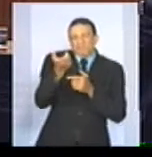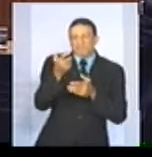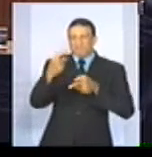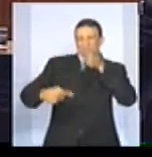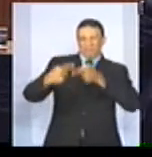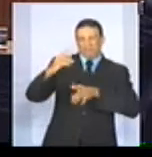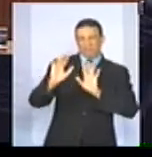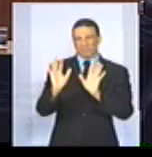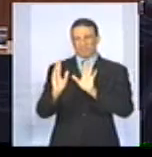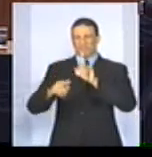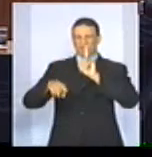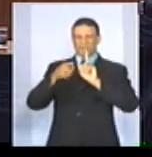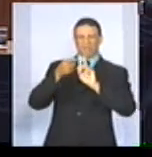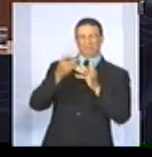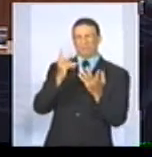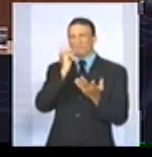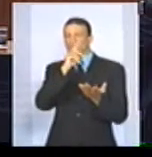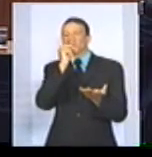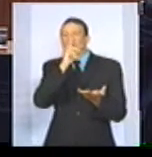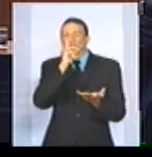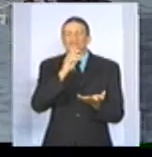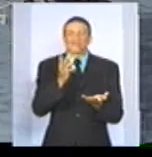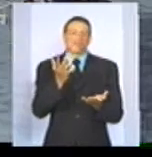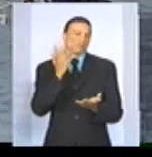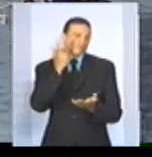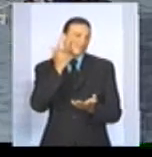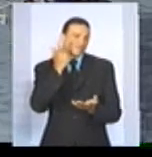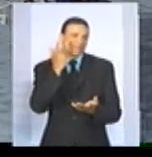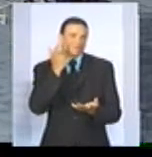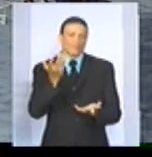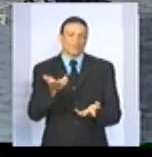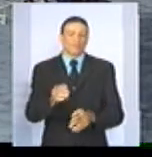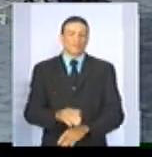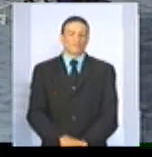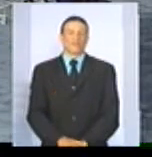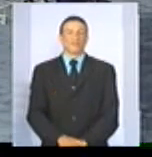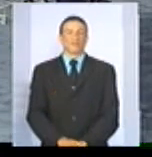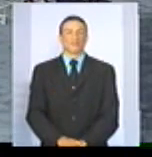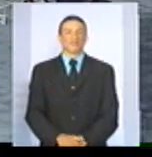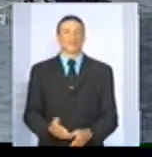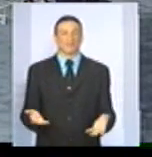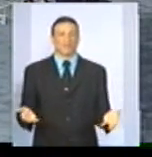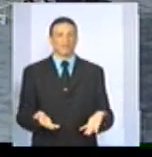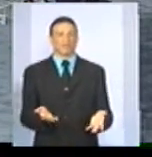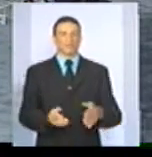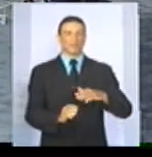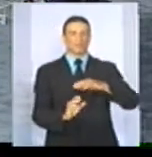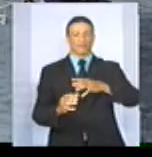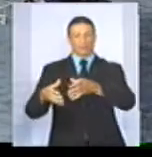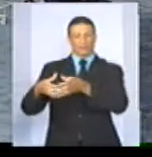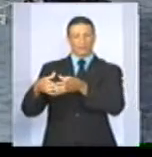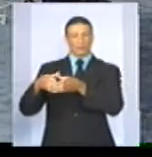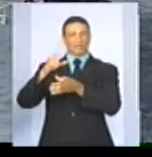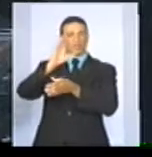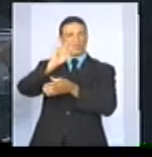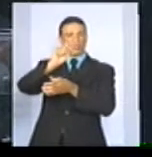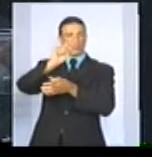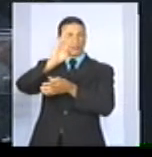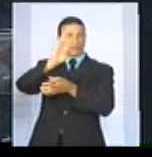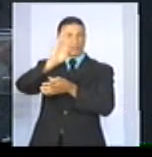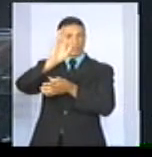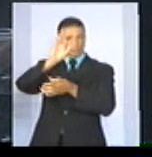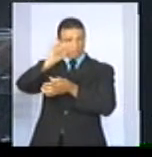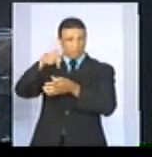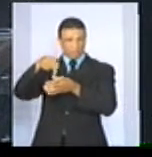A compreensão é mútua. De certa maneira, esse é o nosso latinório. A ABRA, Associação Brasileira de Radiodifusores,